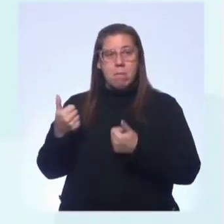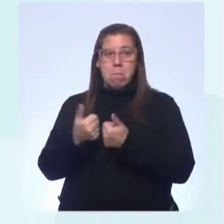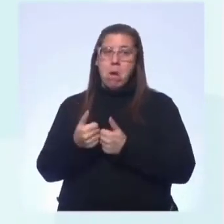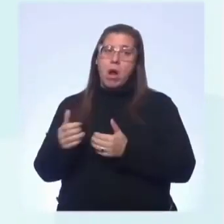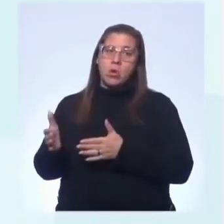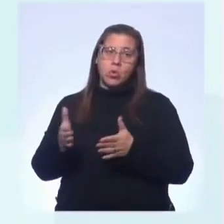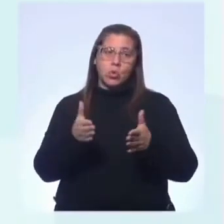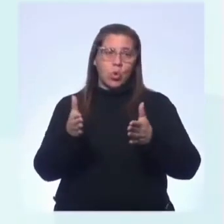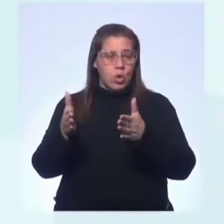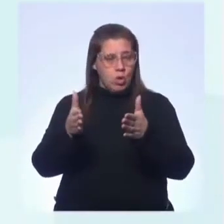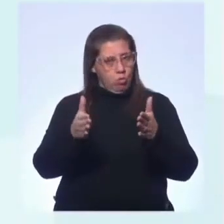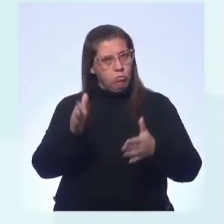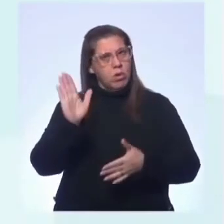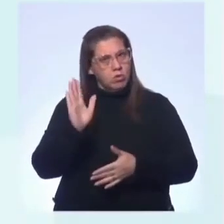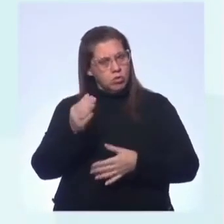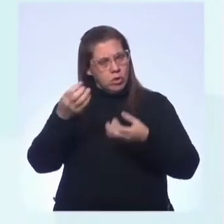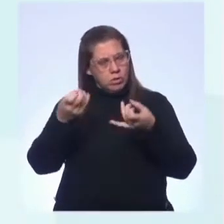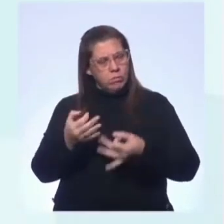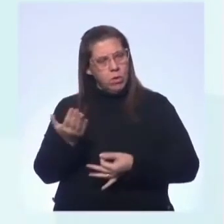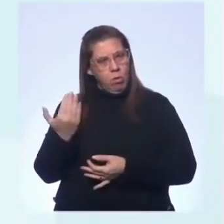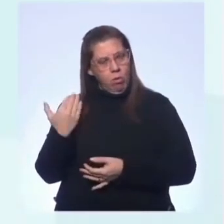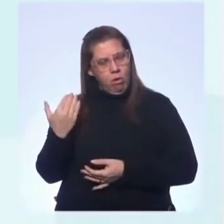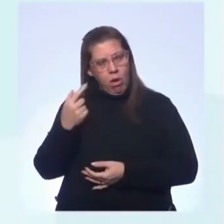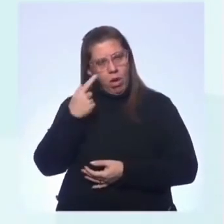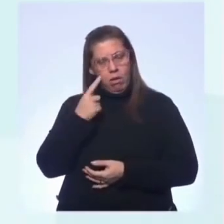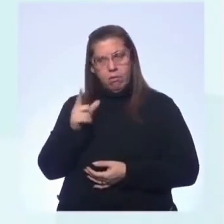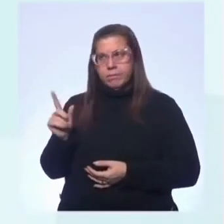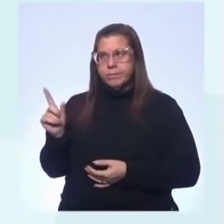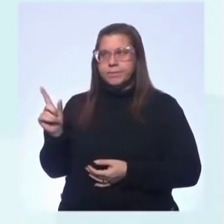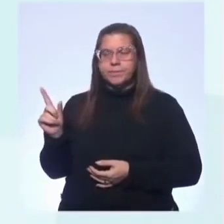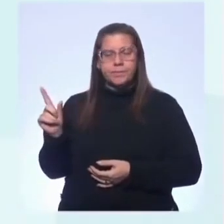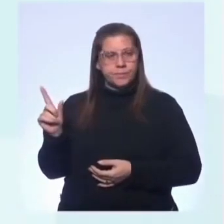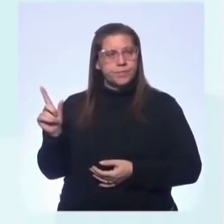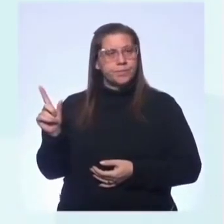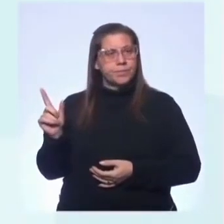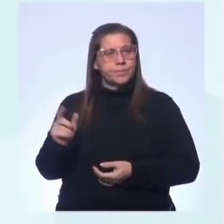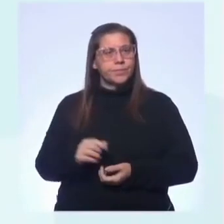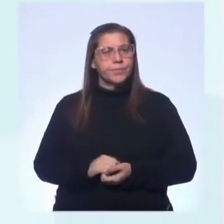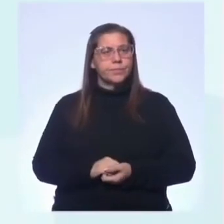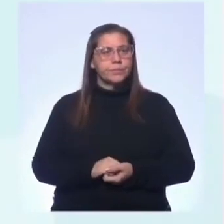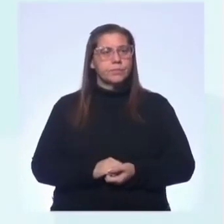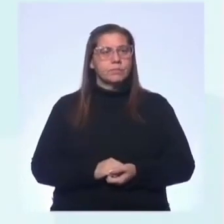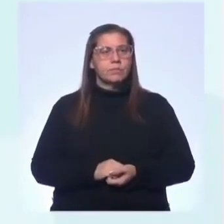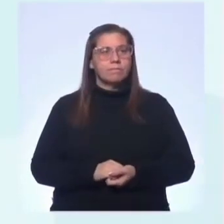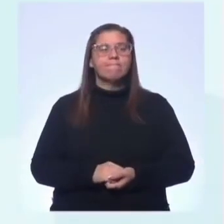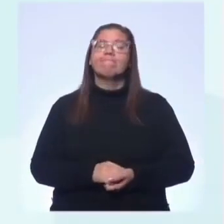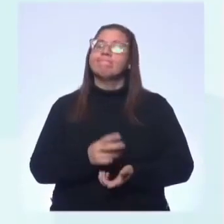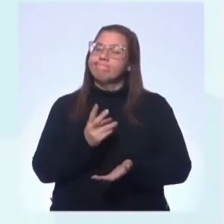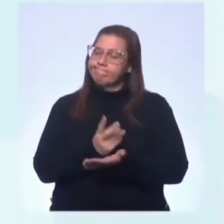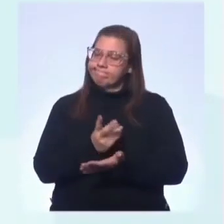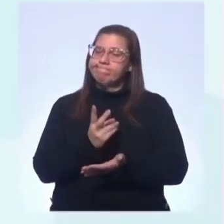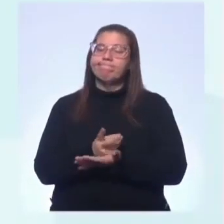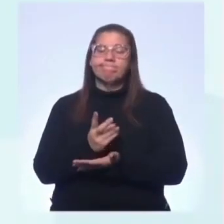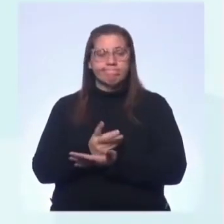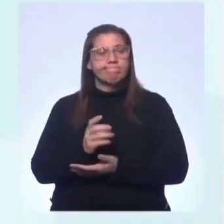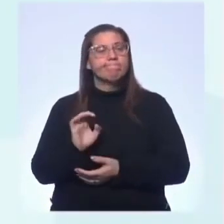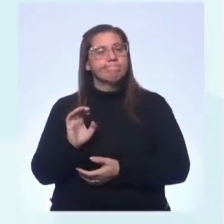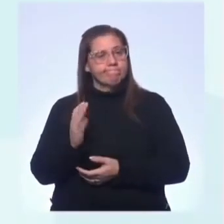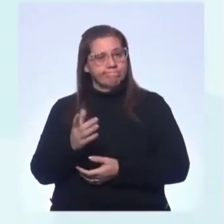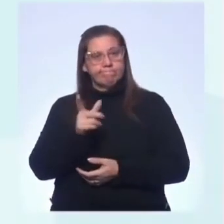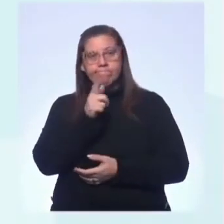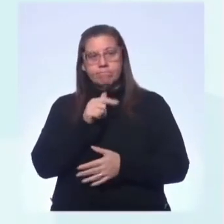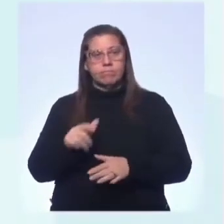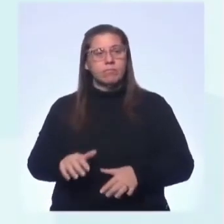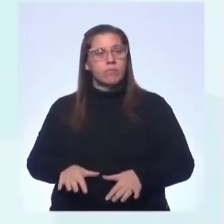rios citados, né, que aí nós temos os pontos mais suscetíveis aí a alagamentos. Porque, na realidade, essas regiões